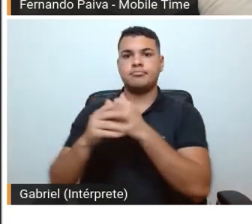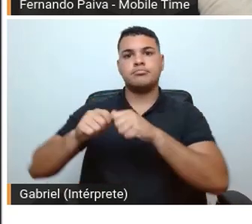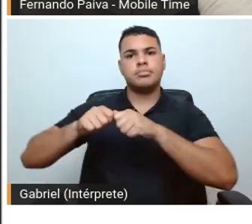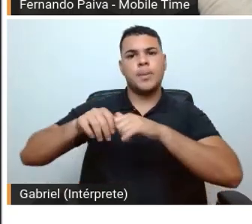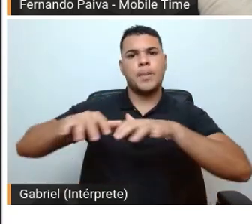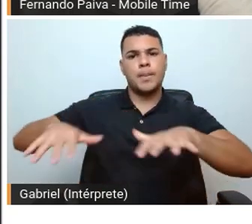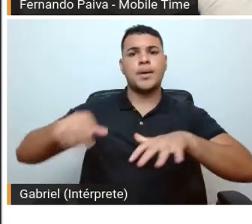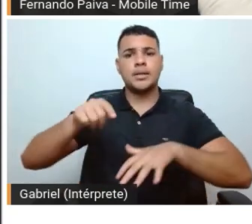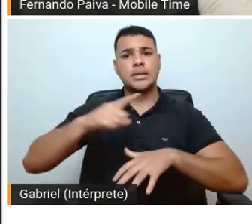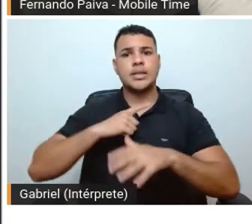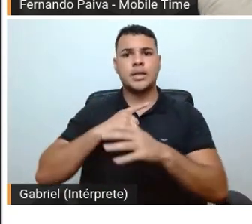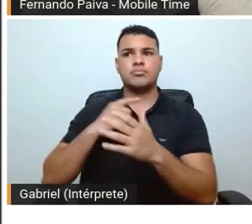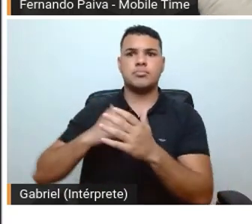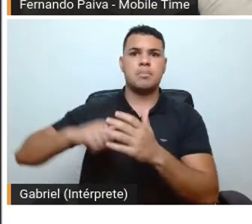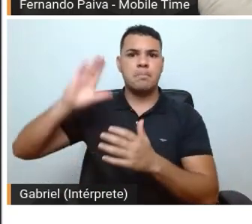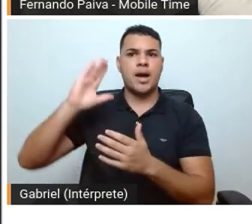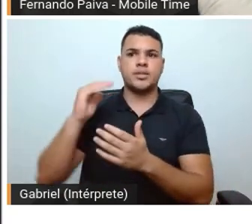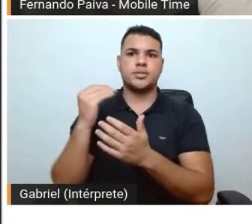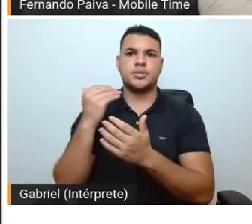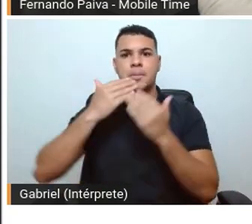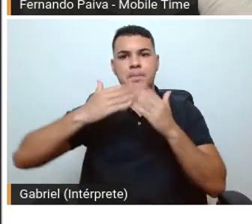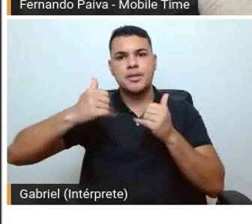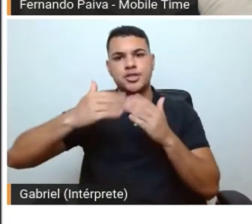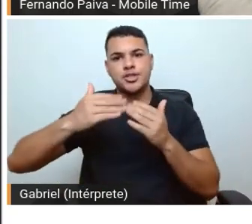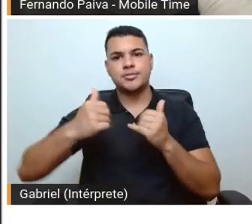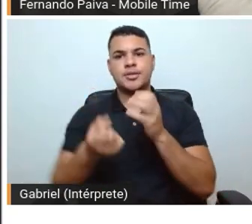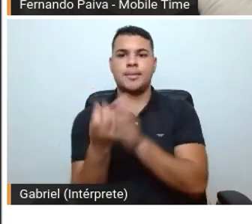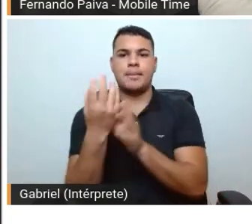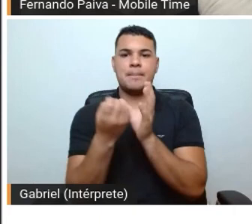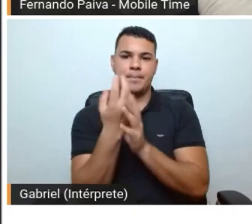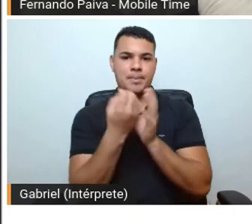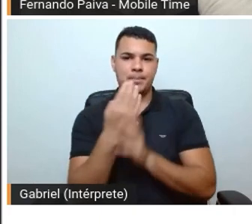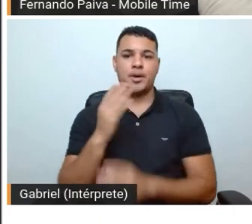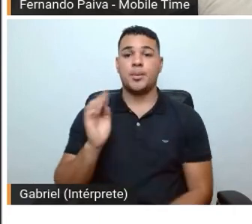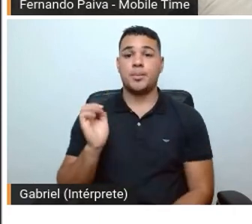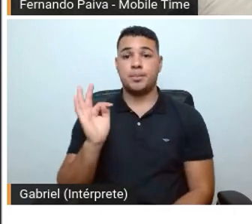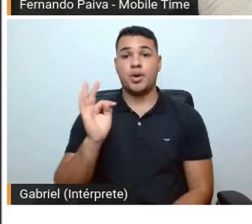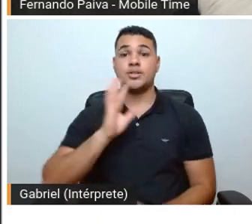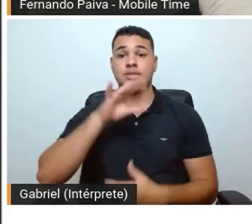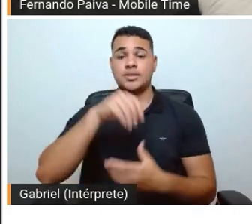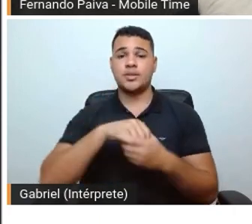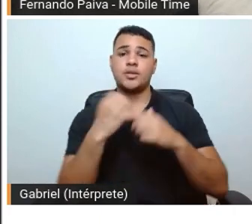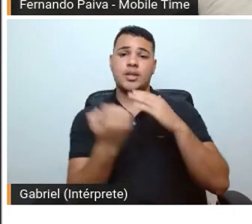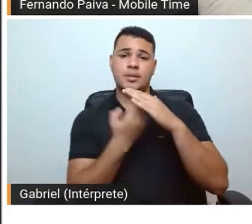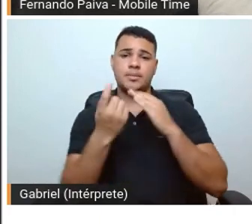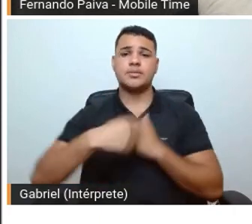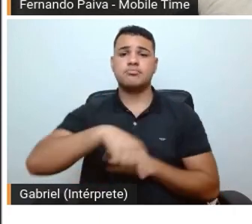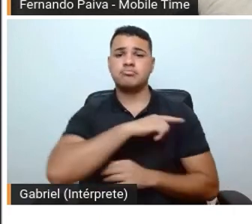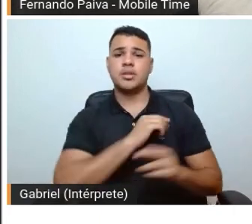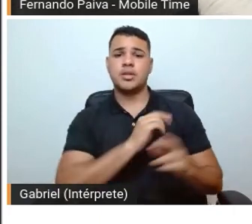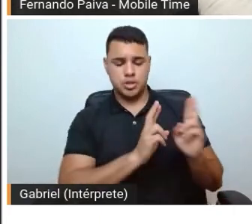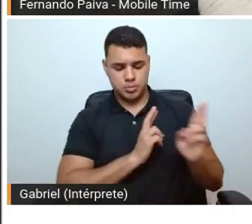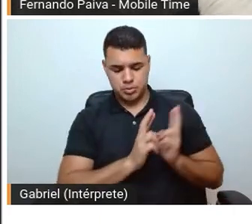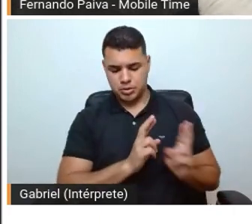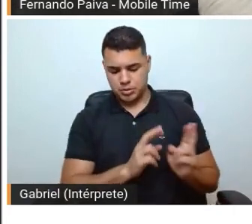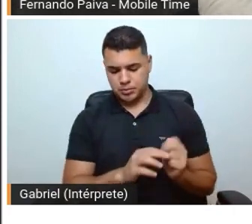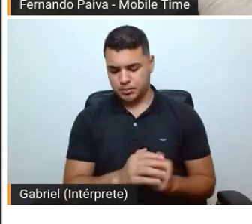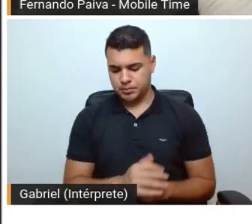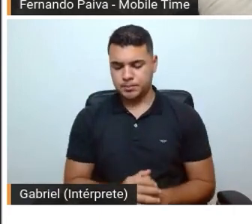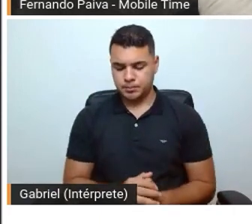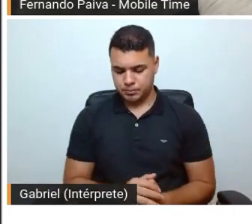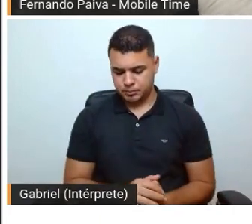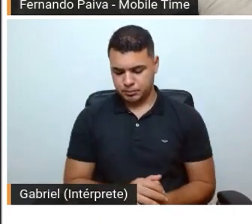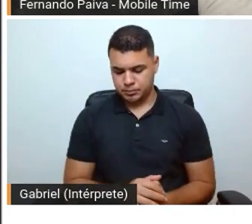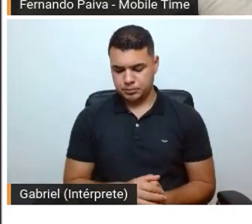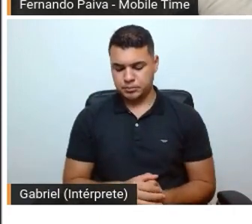a gerando um aumento de demanda é pouco por botes lá na empresa que respondesse funcionário e